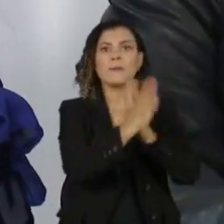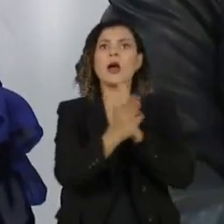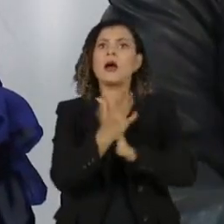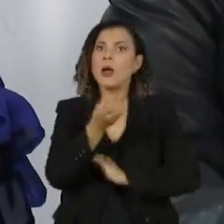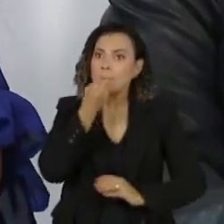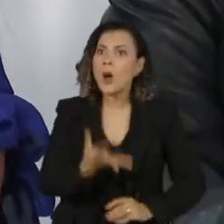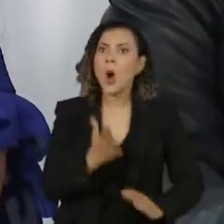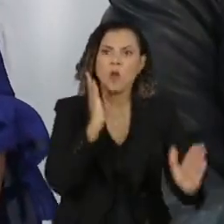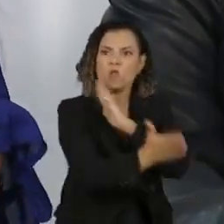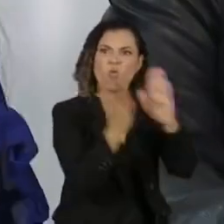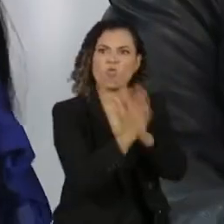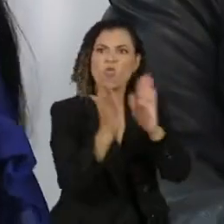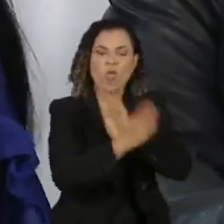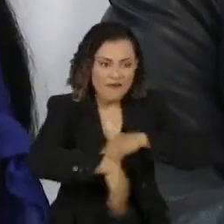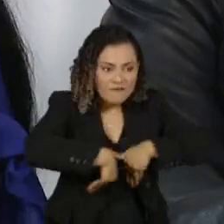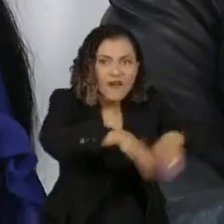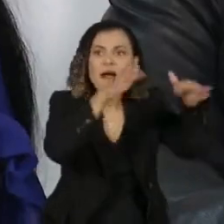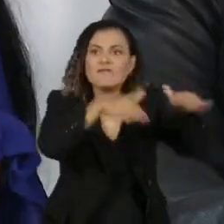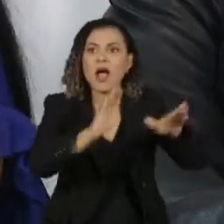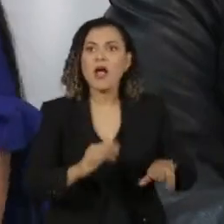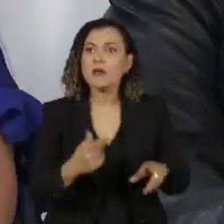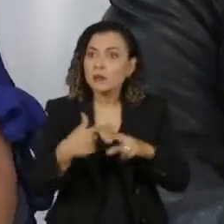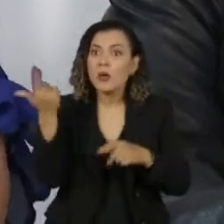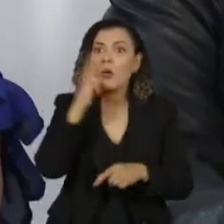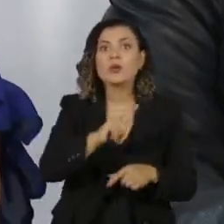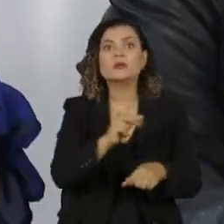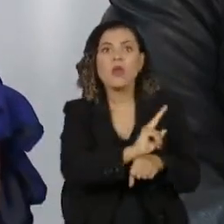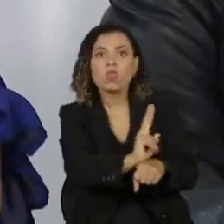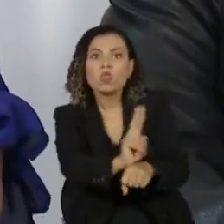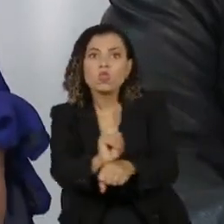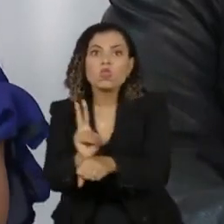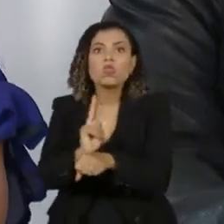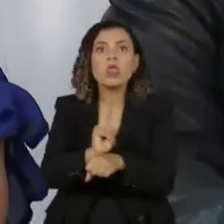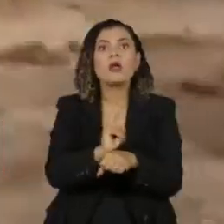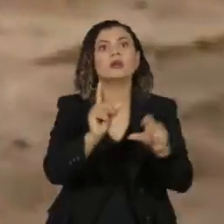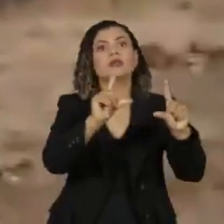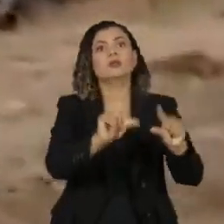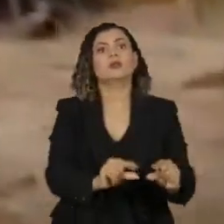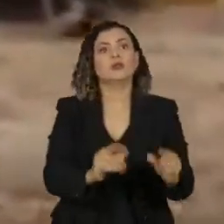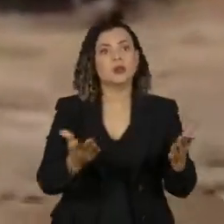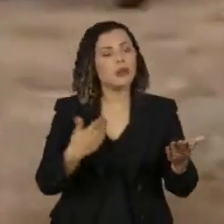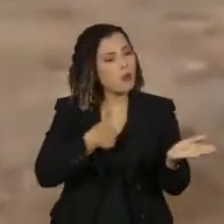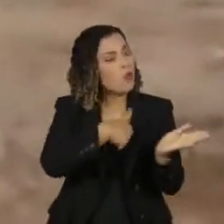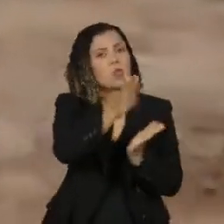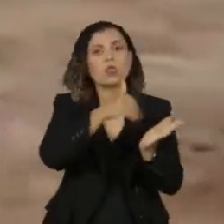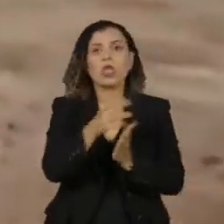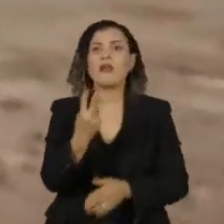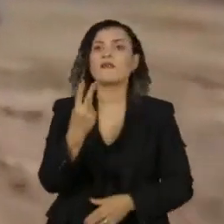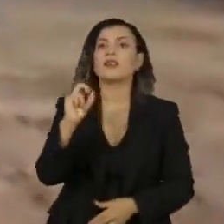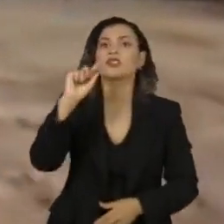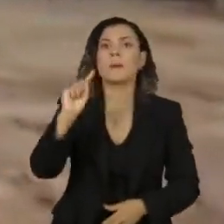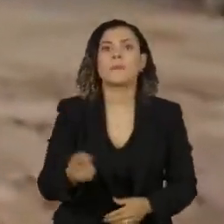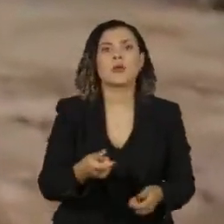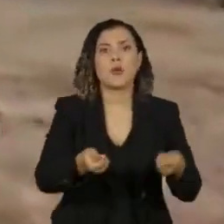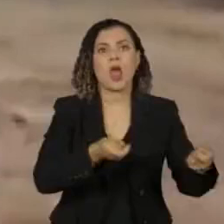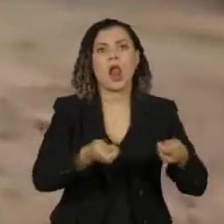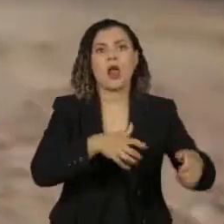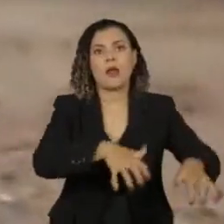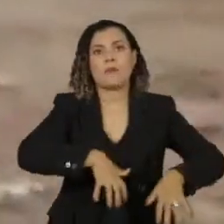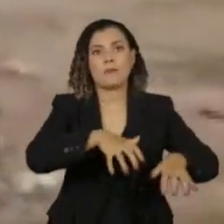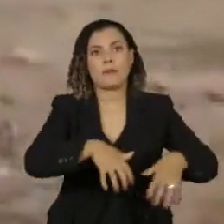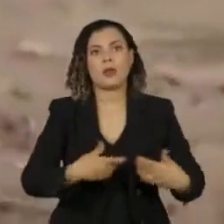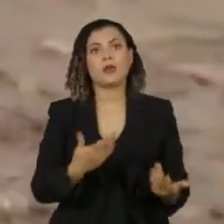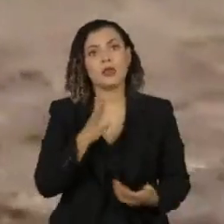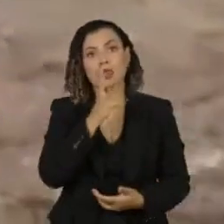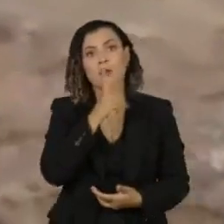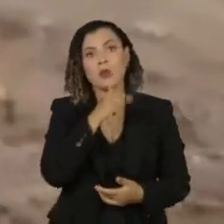mesmo, né? Porque assim a gente até diminui a operação que precisa ser feita para retirar 20 mil garimpeiros. Demora